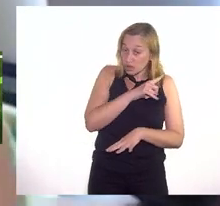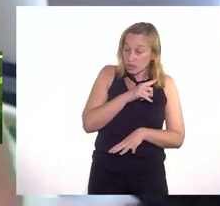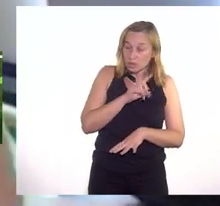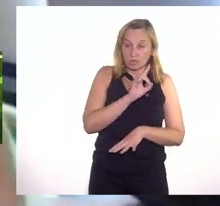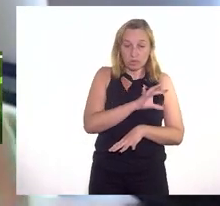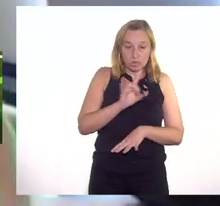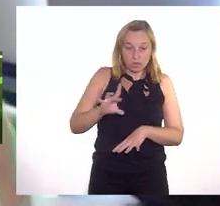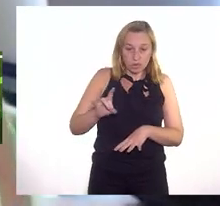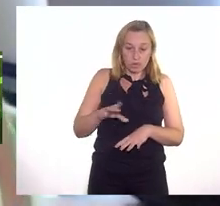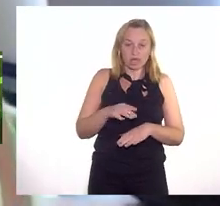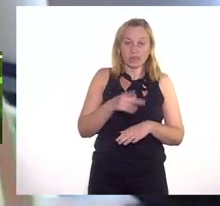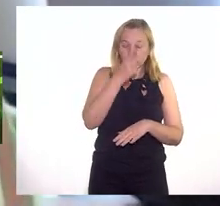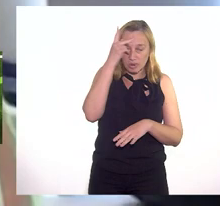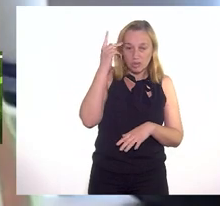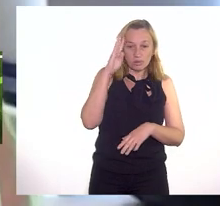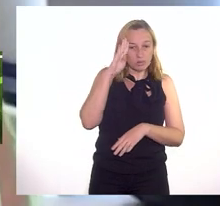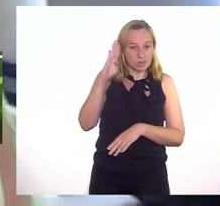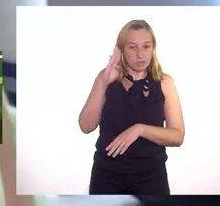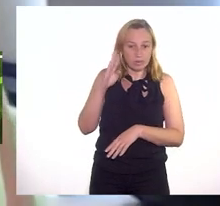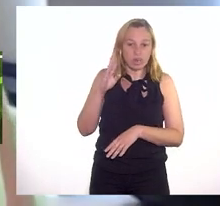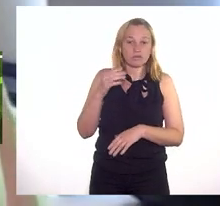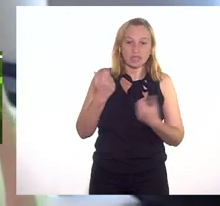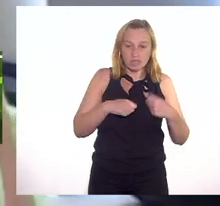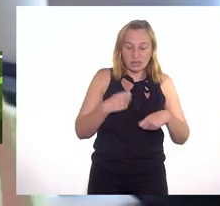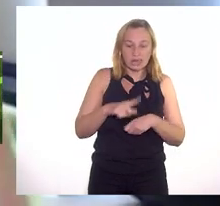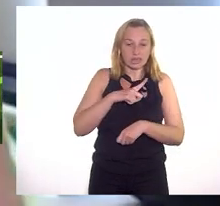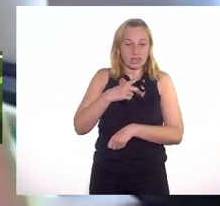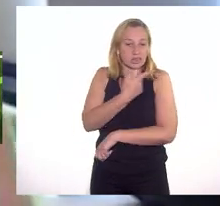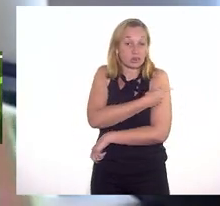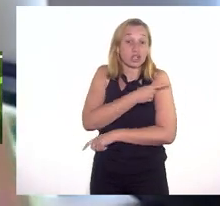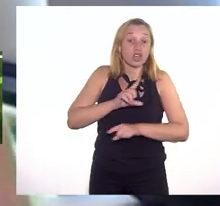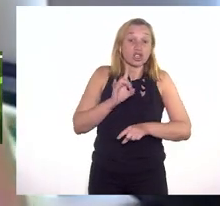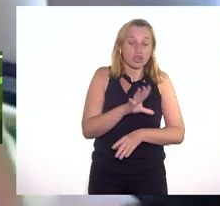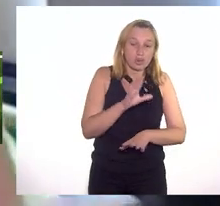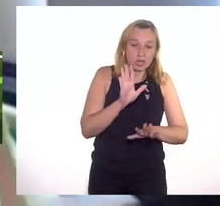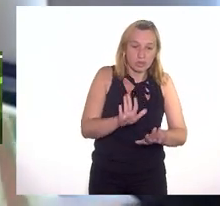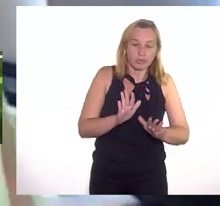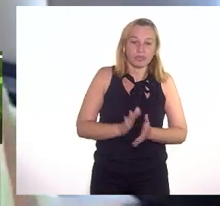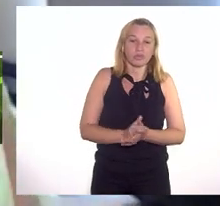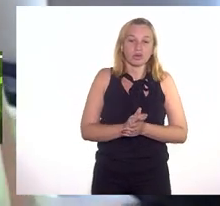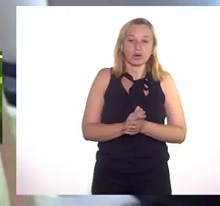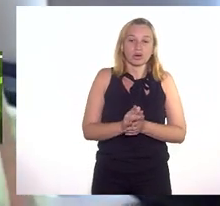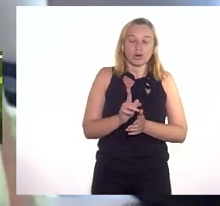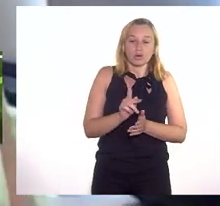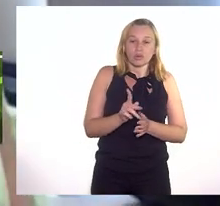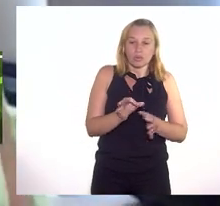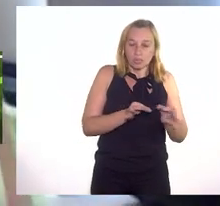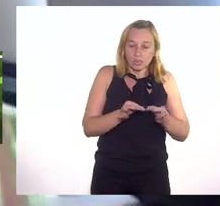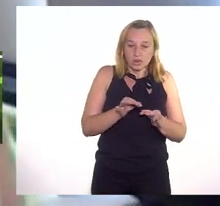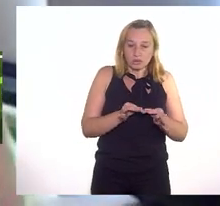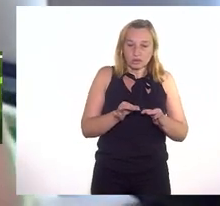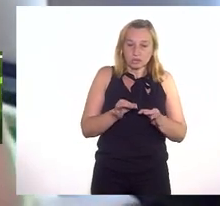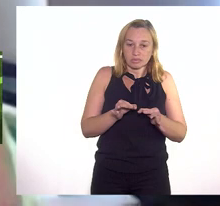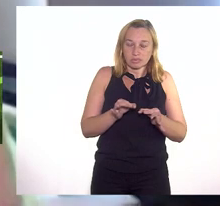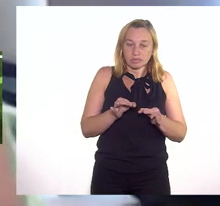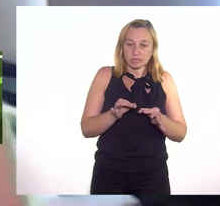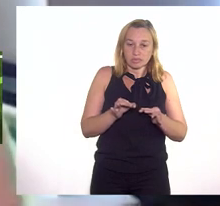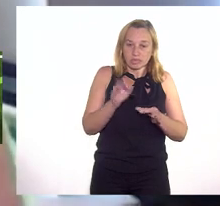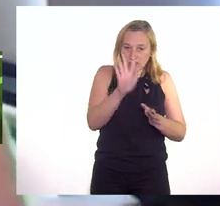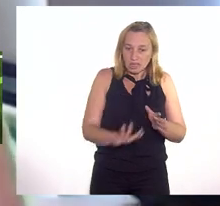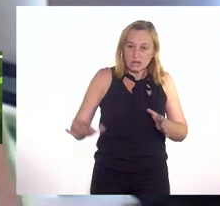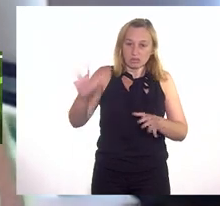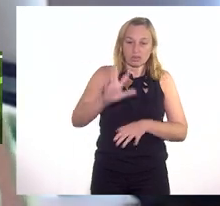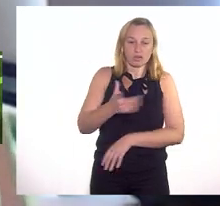em passar, né, no que estamos passando agora. Só que o Plano Nacional de Imunização, ele